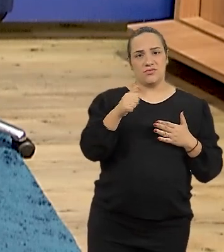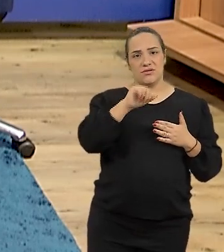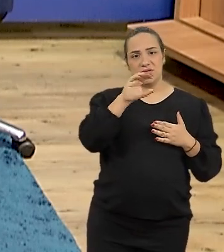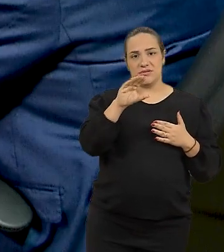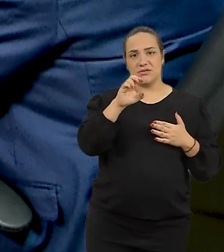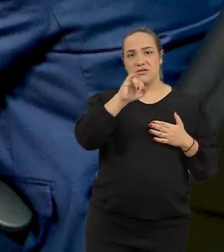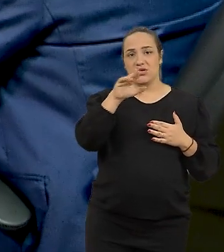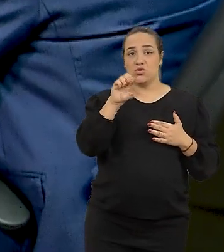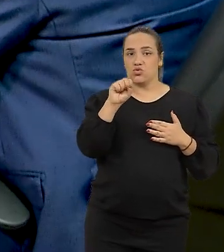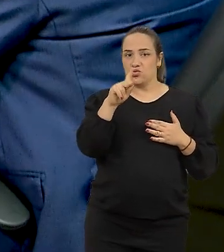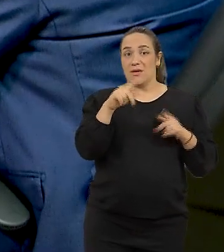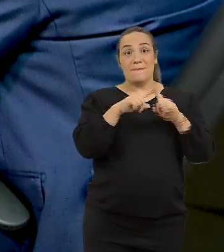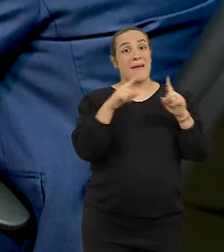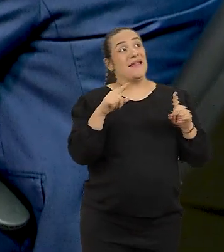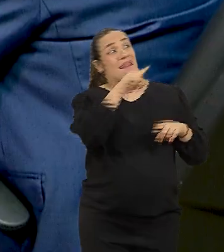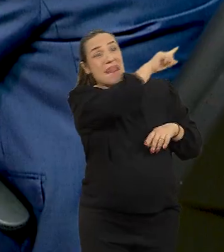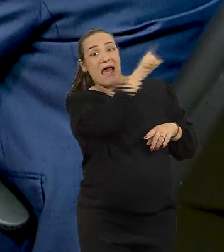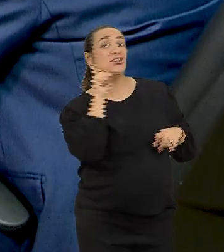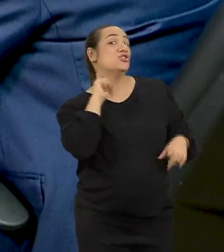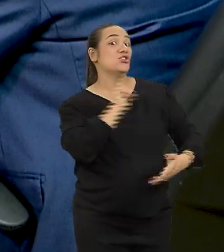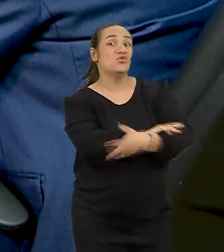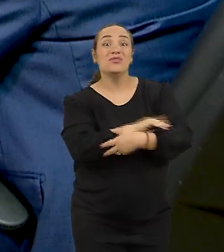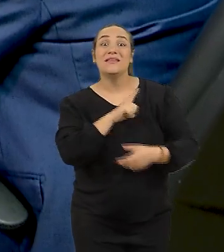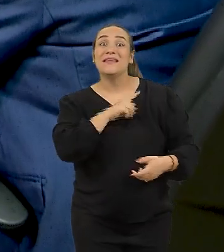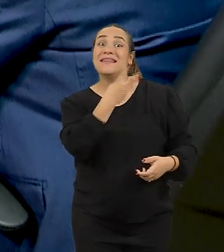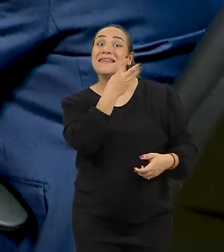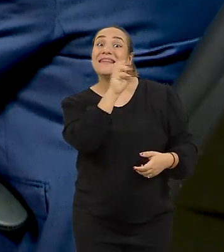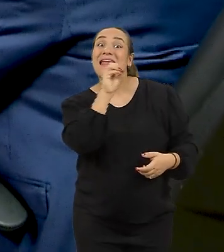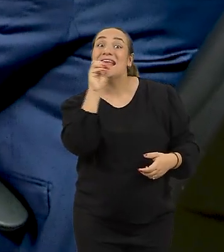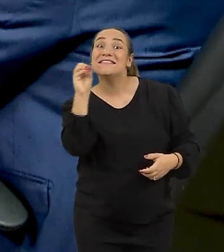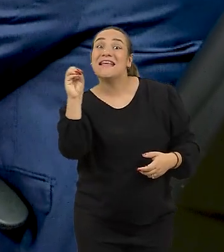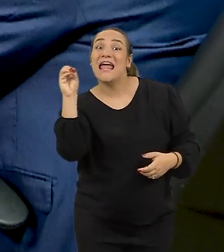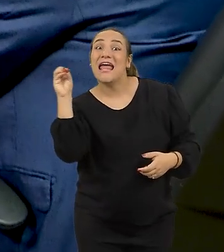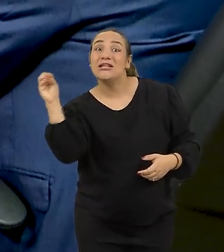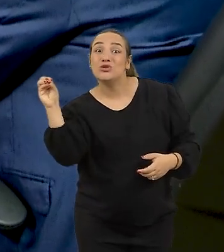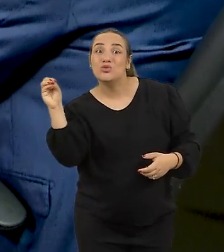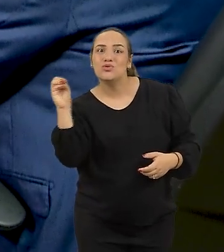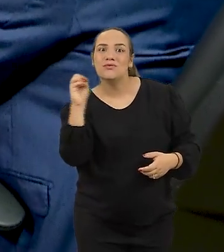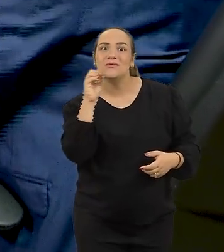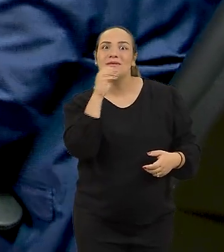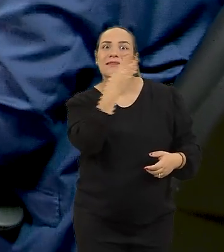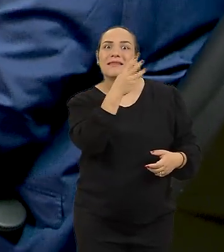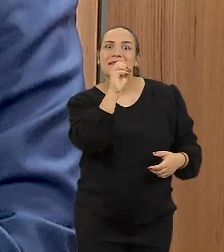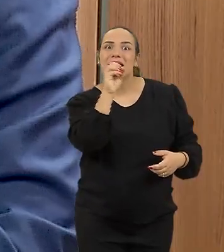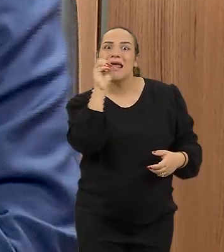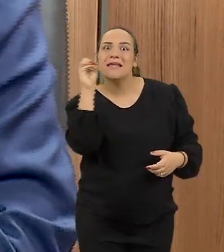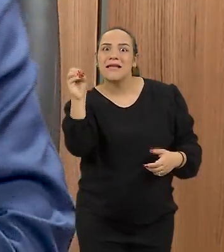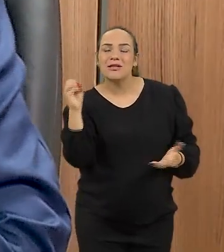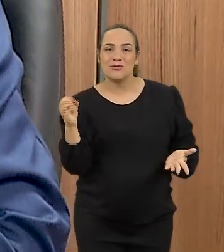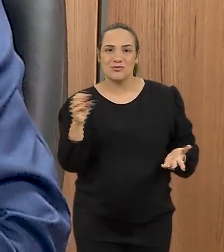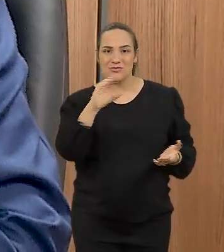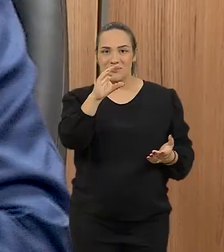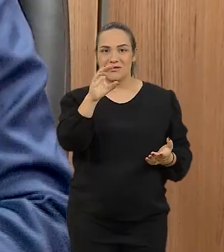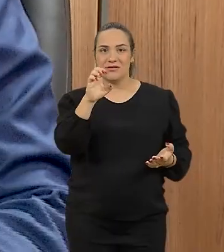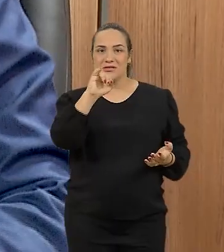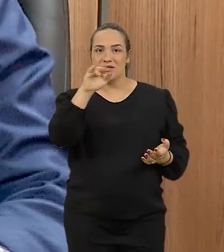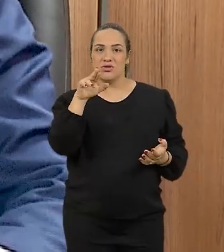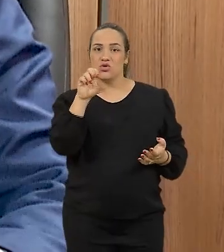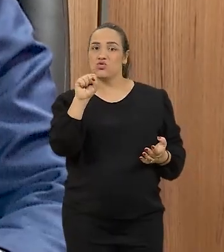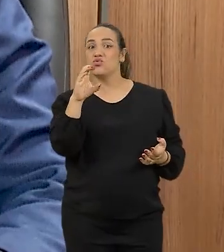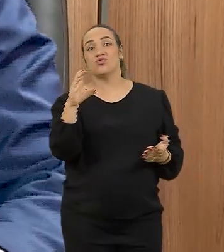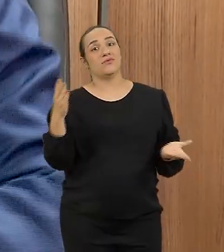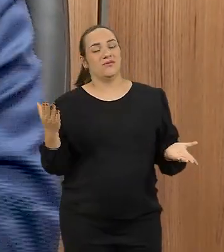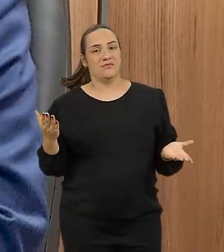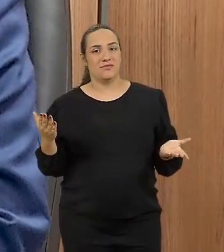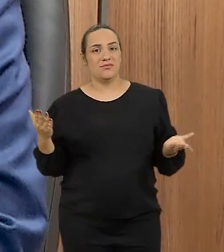Minas Gerais tem 300 SEJUSCs. Sim. SEJUSCs, não é? Porque cada juiz tem que fazer a